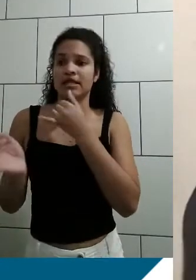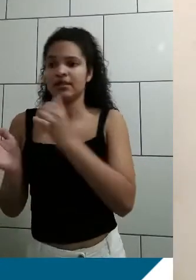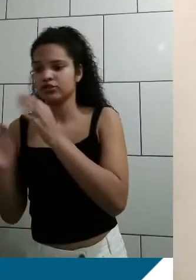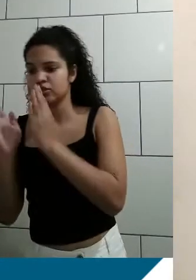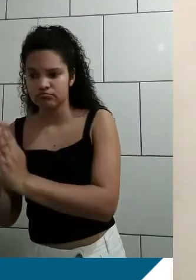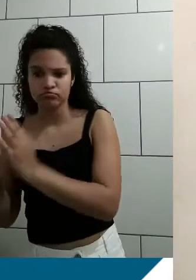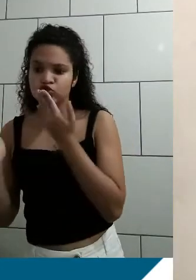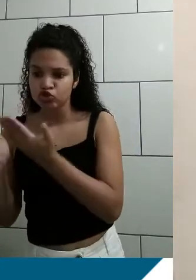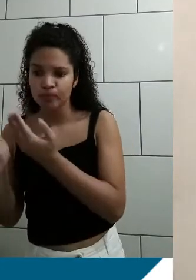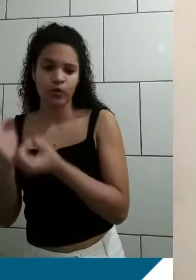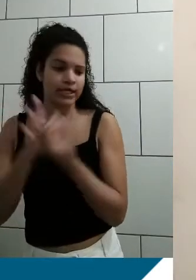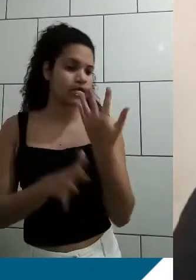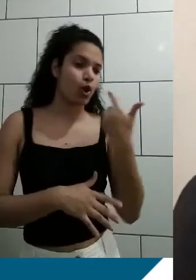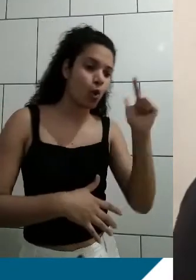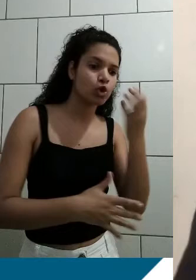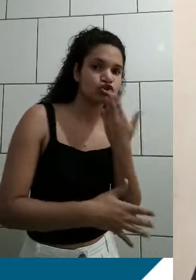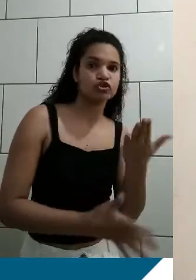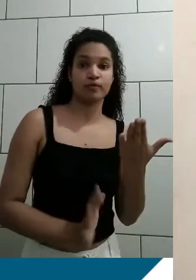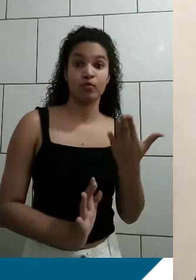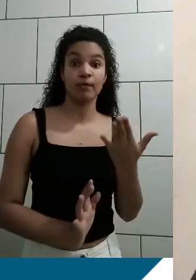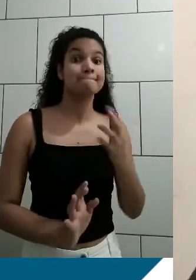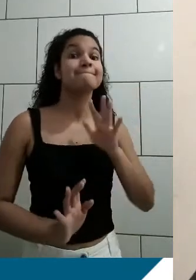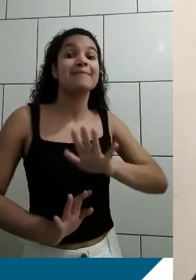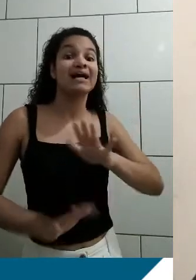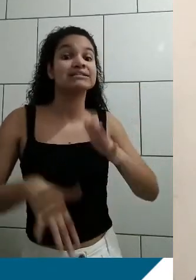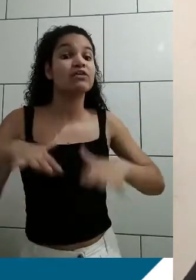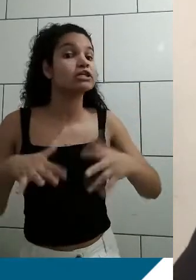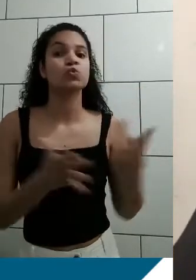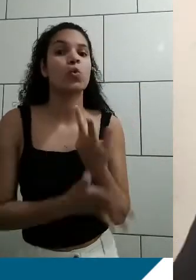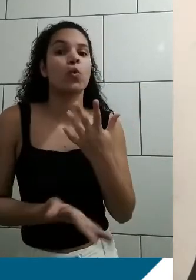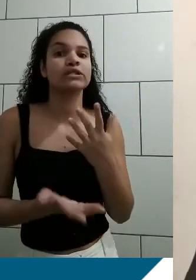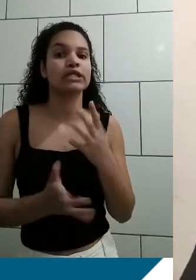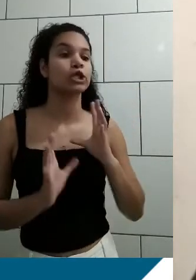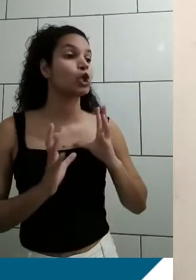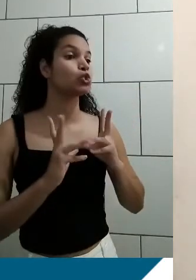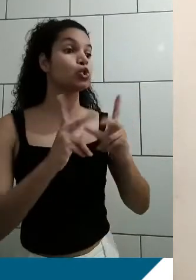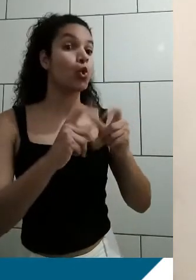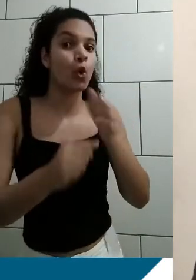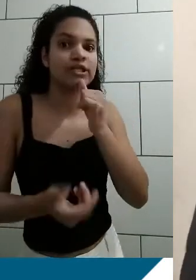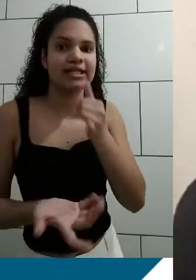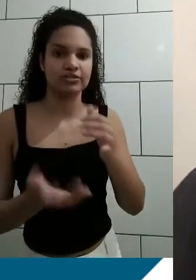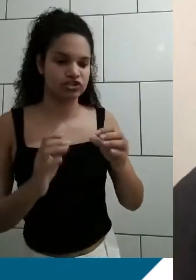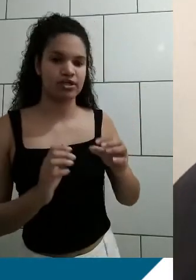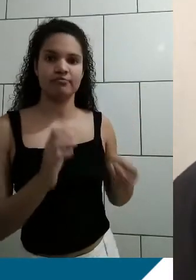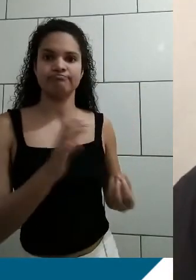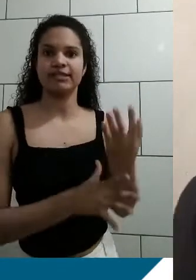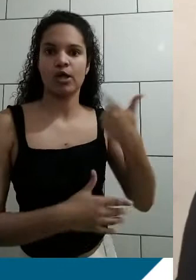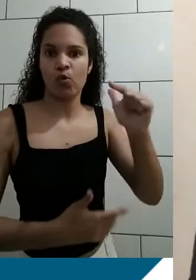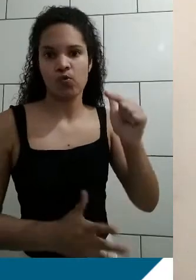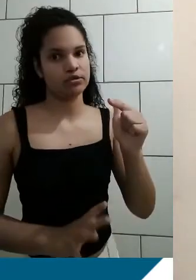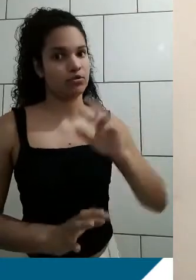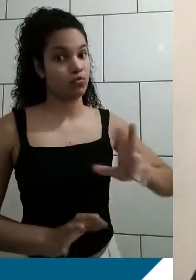transformação integral de um tipo de energia em outro. Por que isso acontece? Porque os processos, as máquinas, os dispositivos, eles não